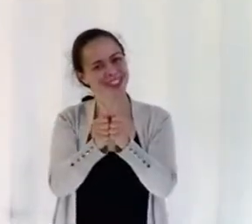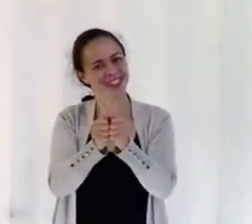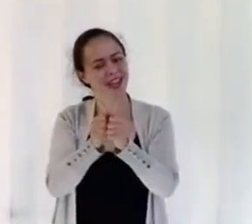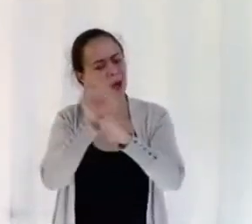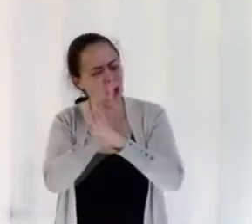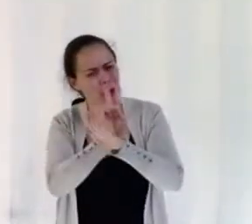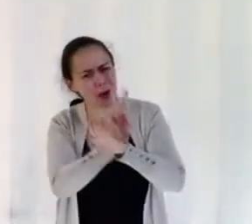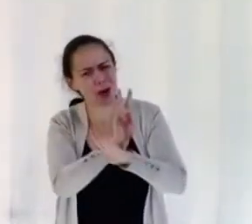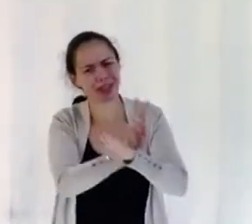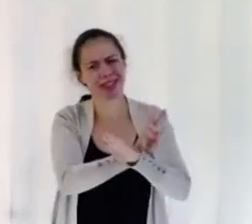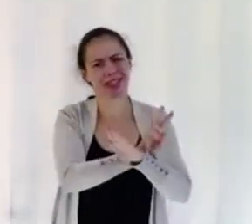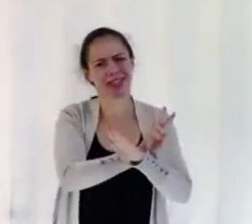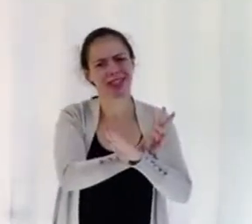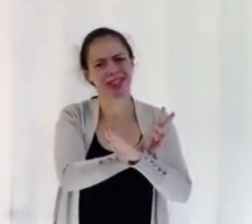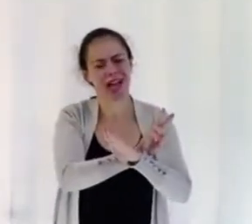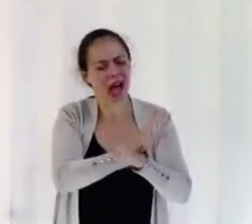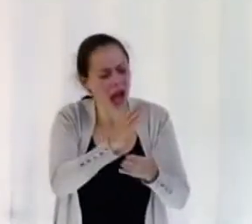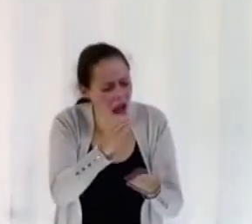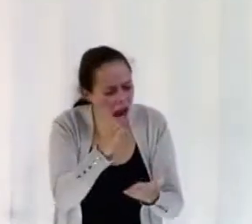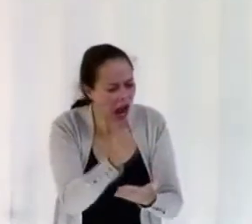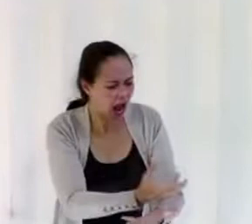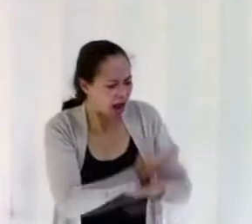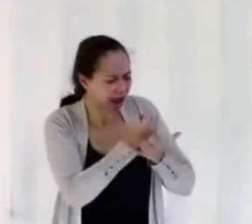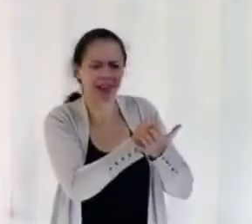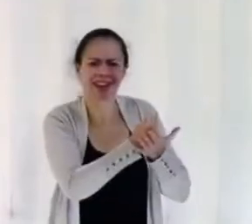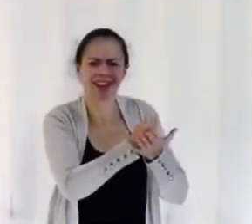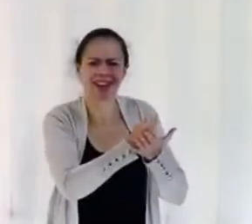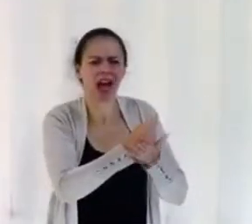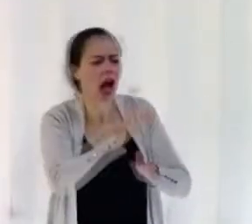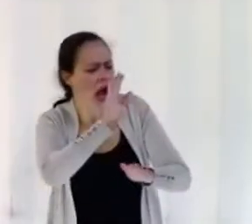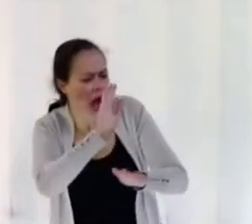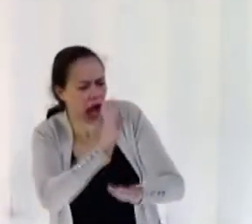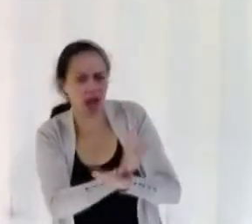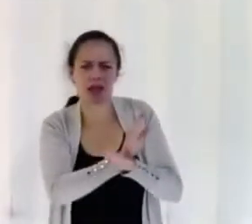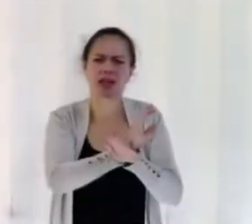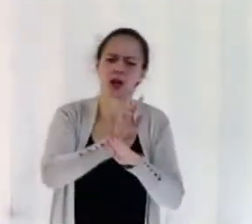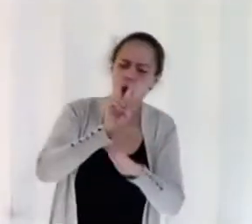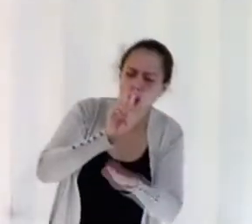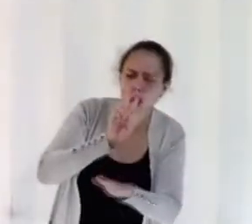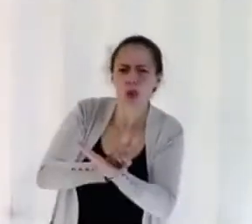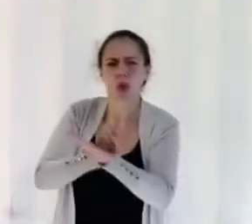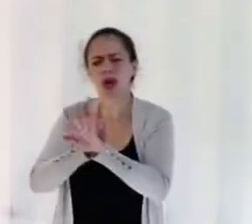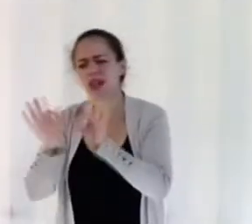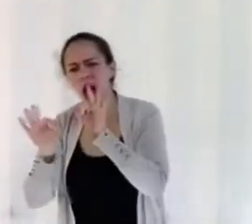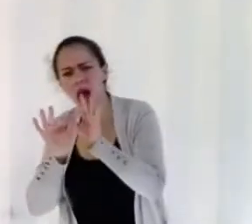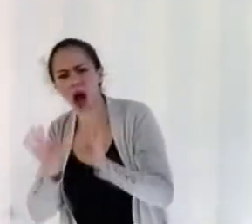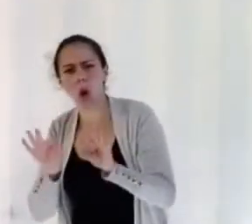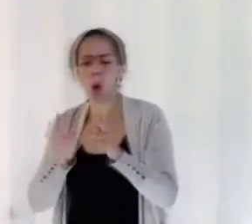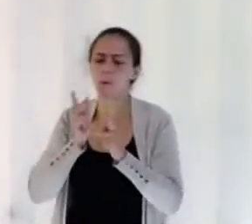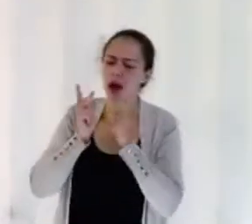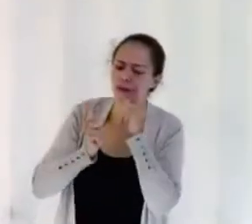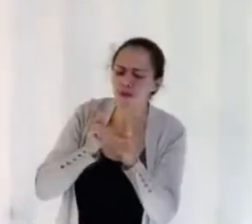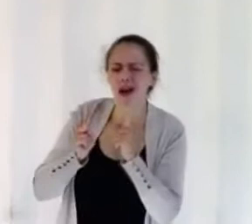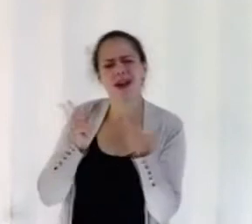caminhada cristã. Nós falamos com os irmãos a respeito do amor